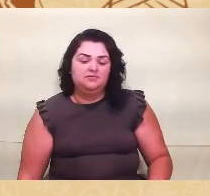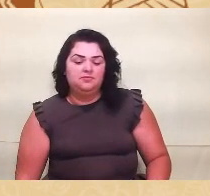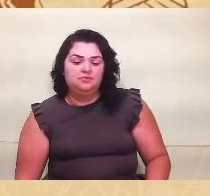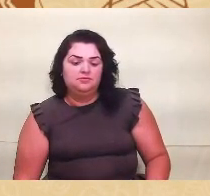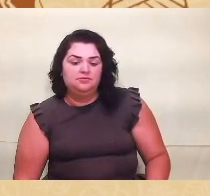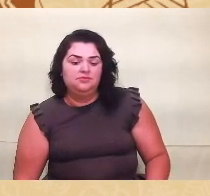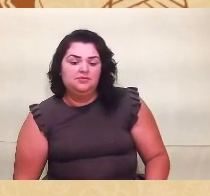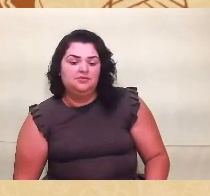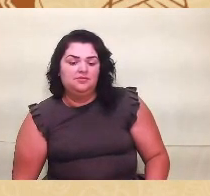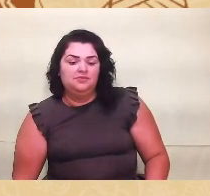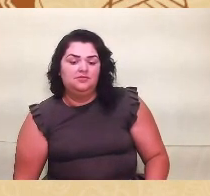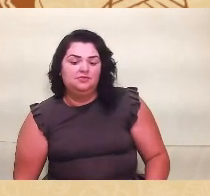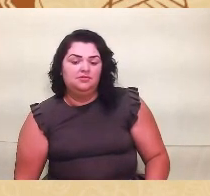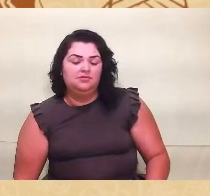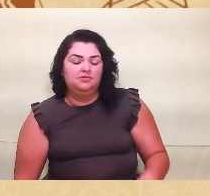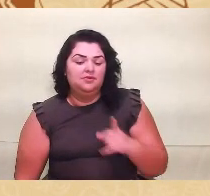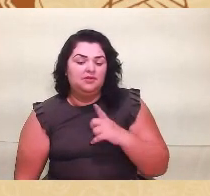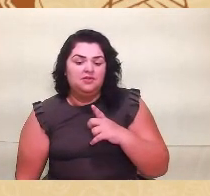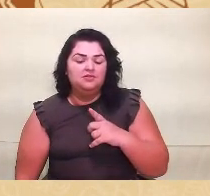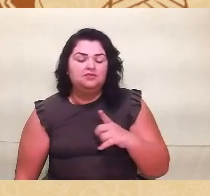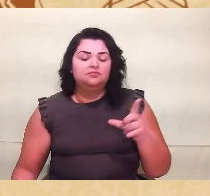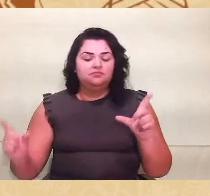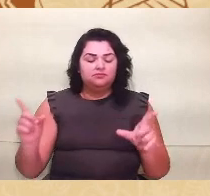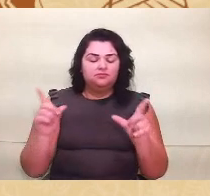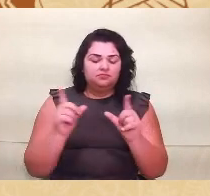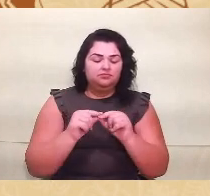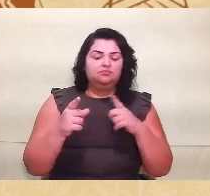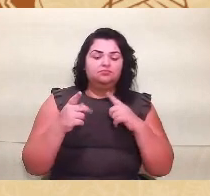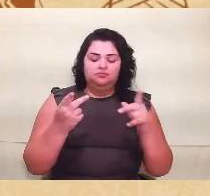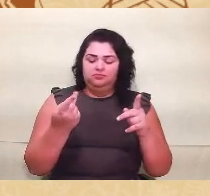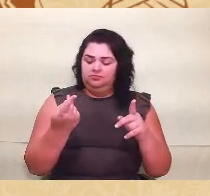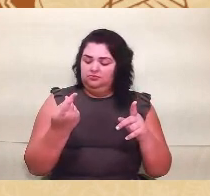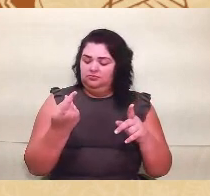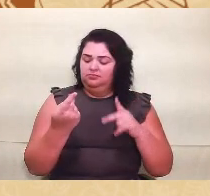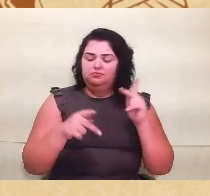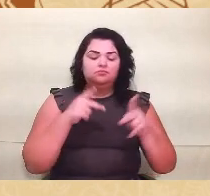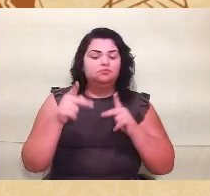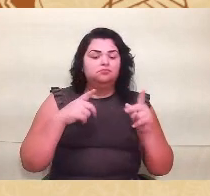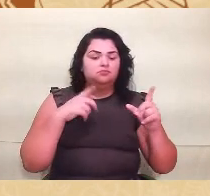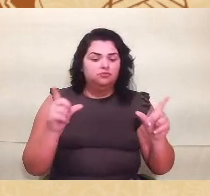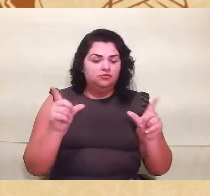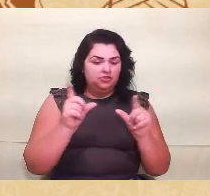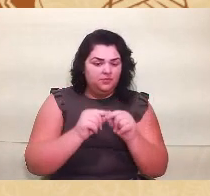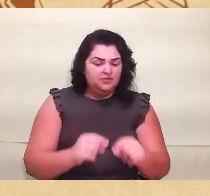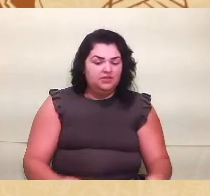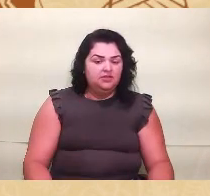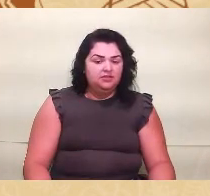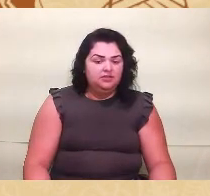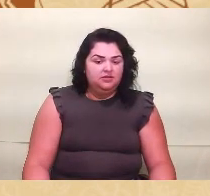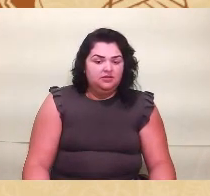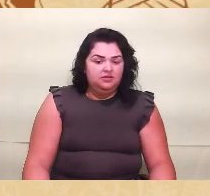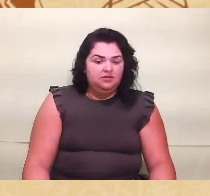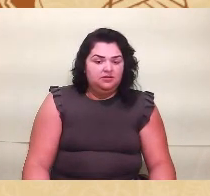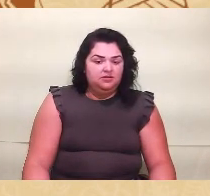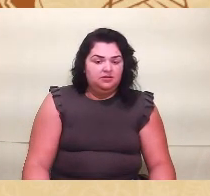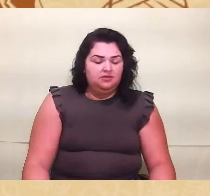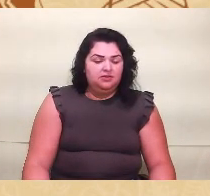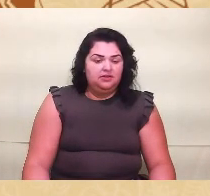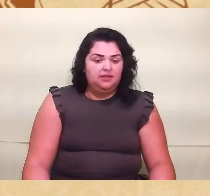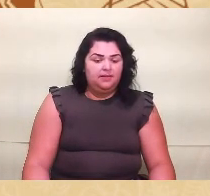a essas minorias, né, ou populações minorizadas que a gente sabe que o Brasil tem.